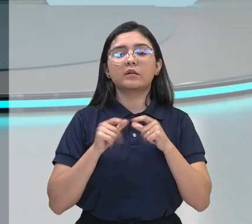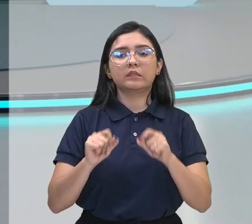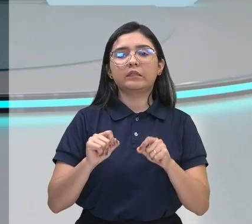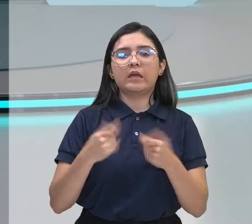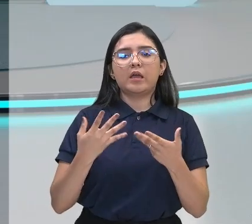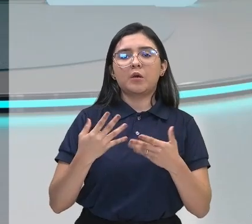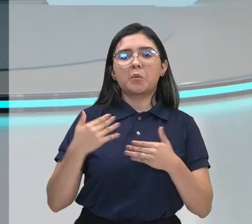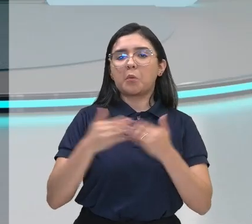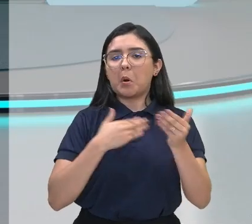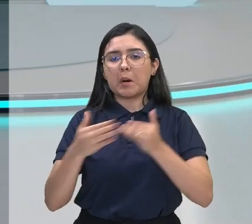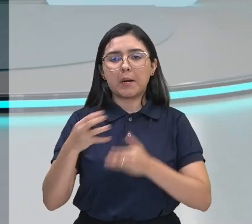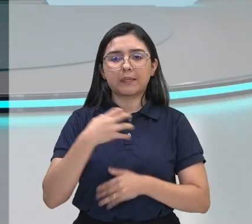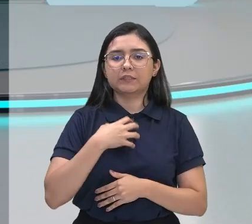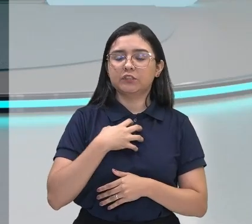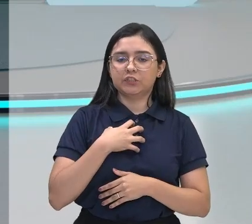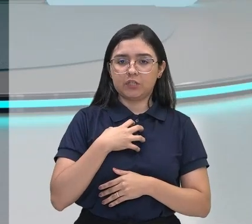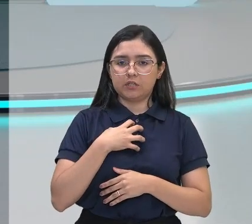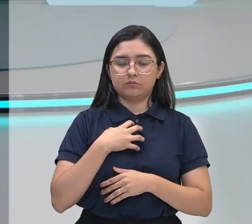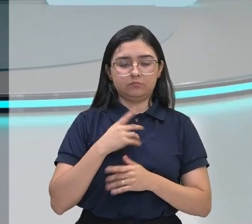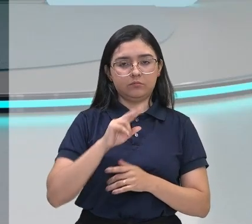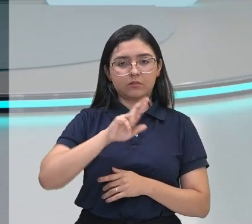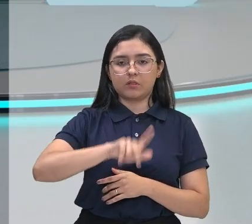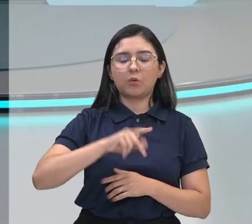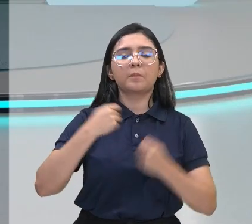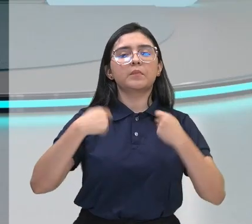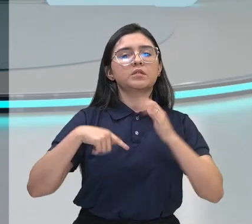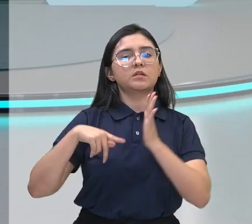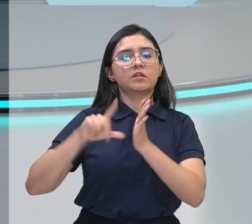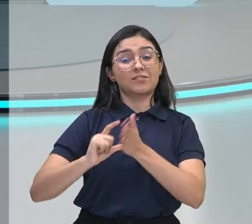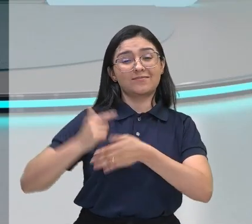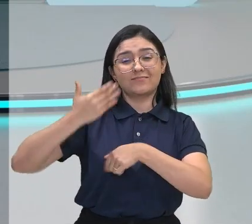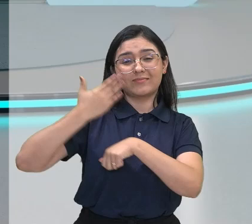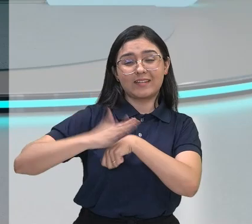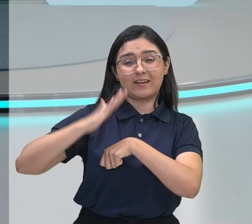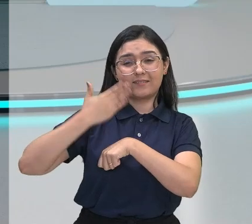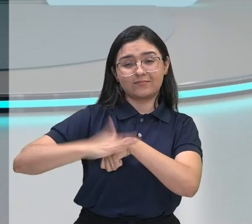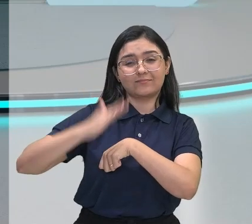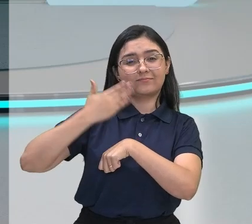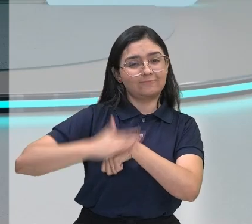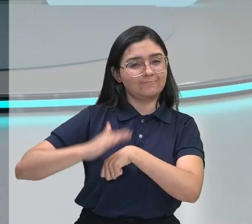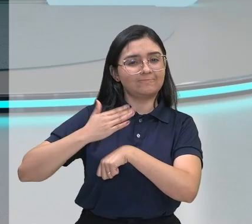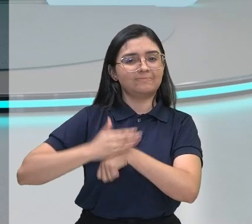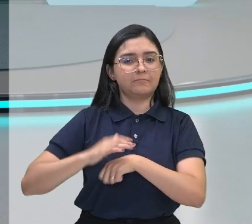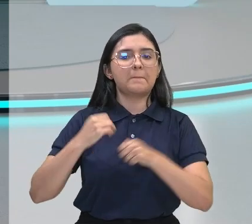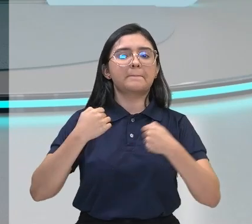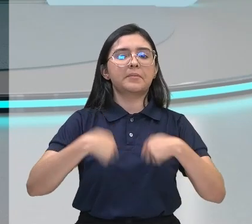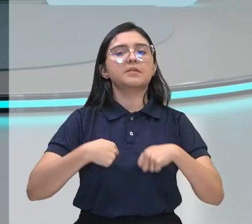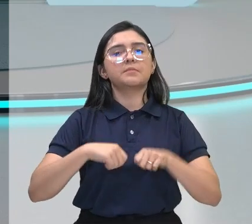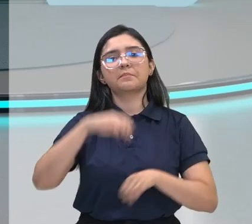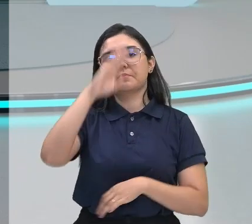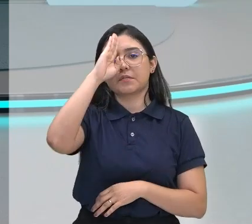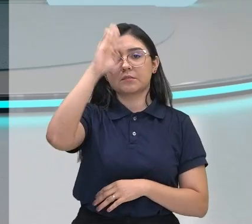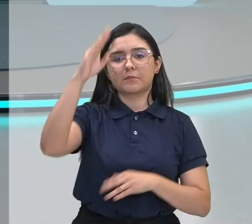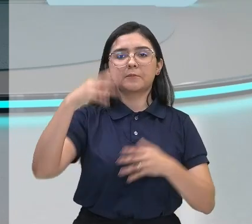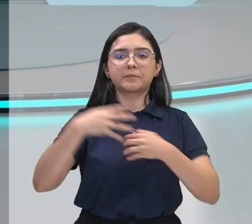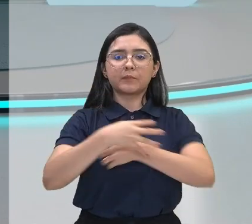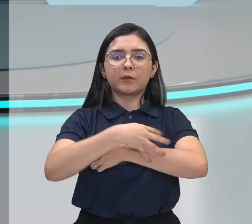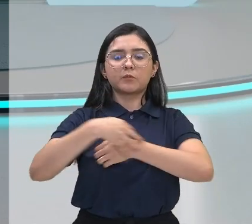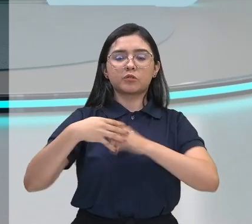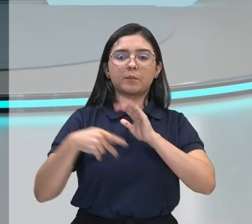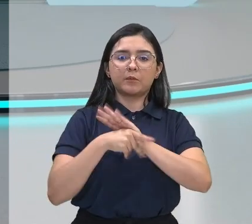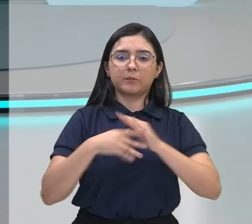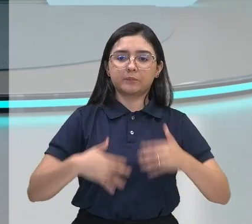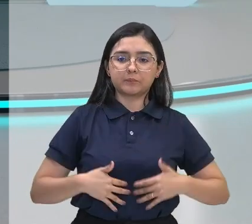simplesmente chegar e vou saltar. Requer treino, muito treino, principalmente da musculatura envolvida